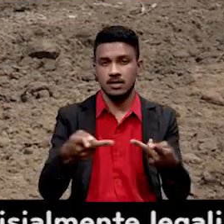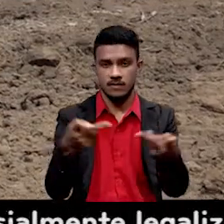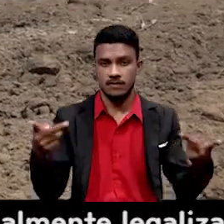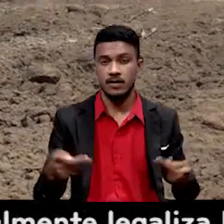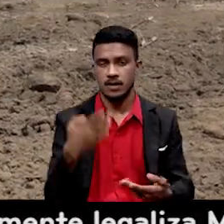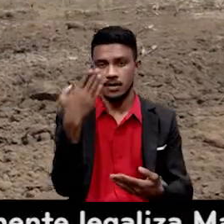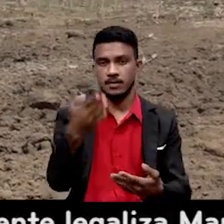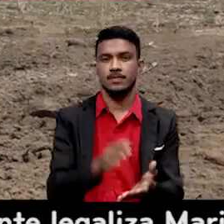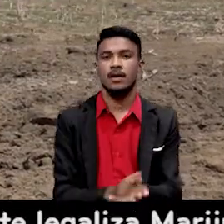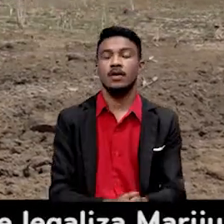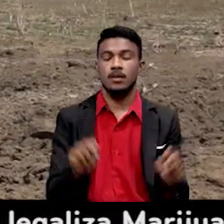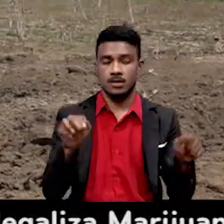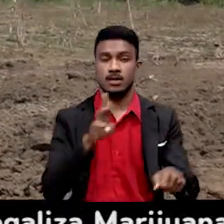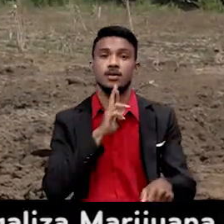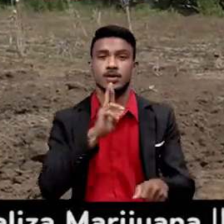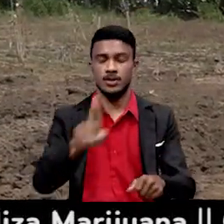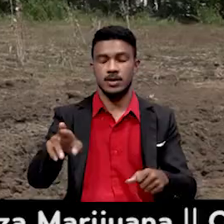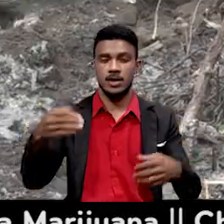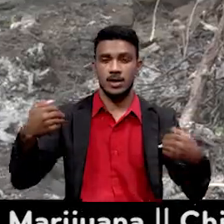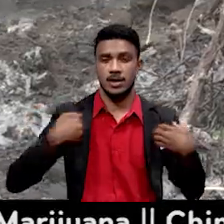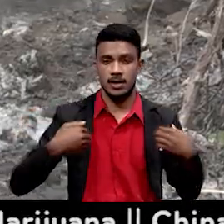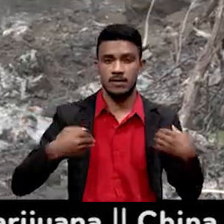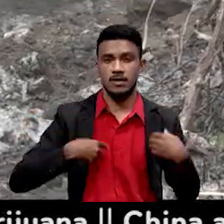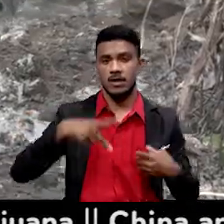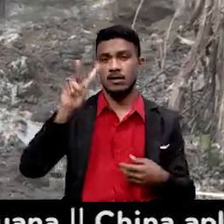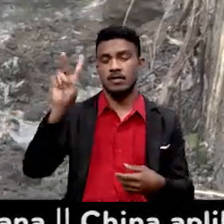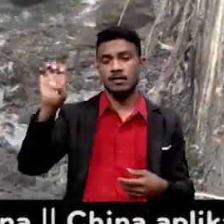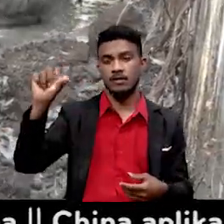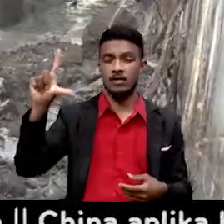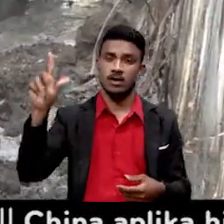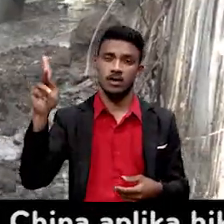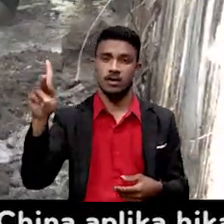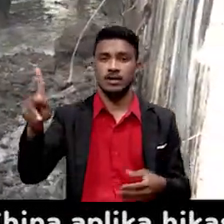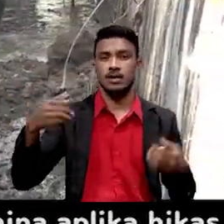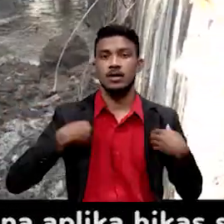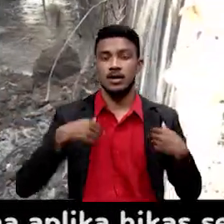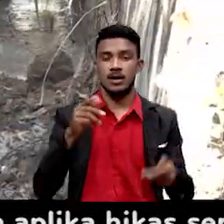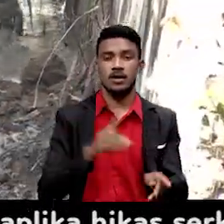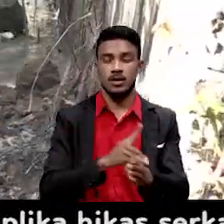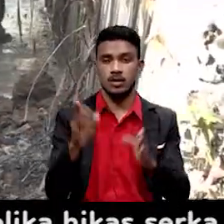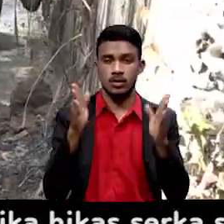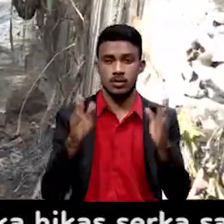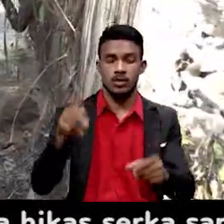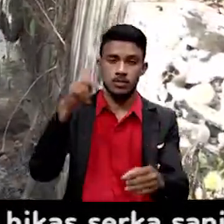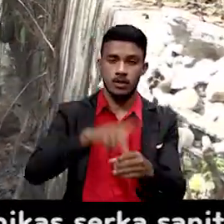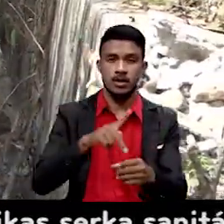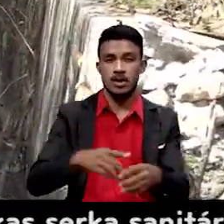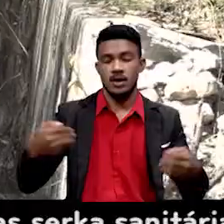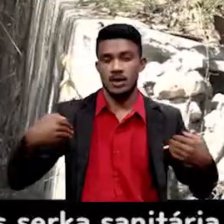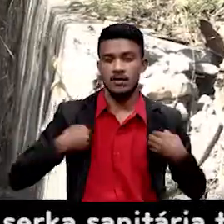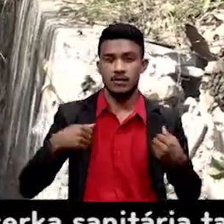refere. Ato responde ba acontecimento Well Kigne, Autoridade Nacional Petróleo no Minerais, rola uma ação